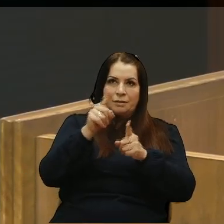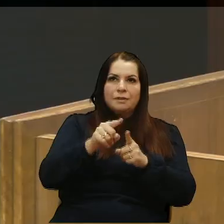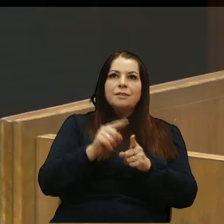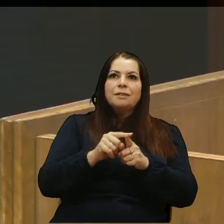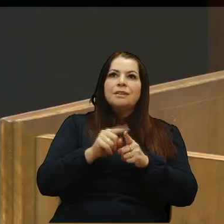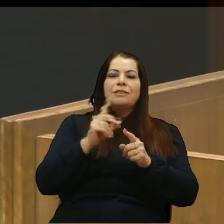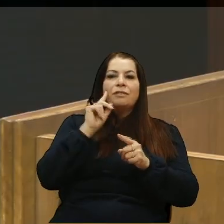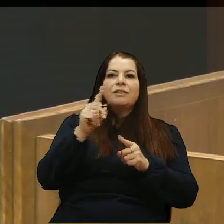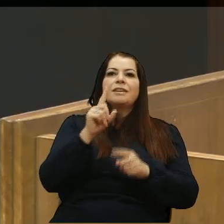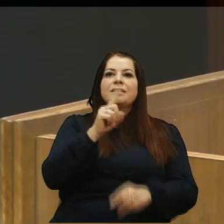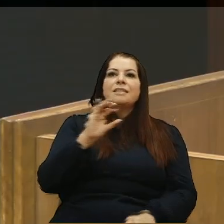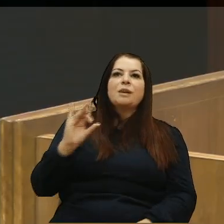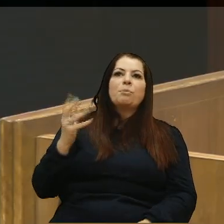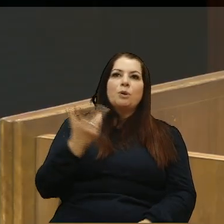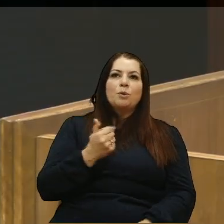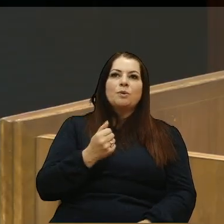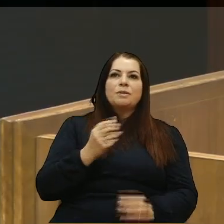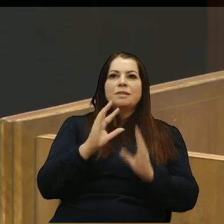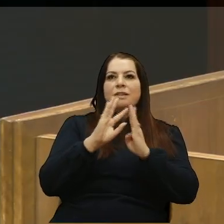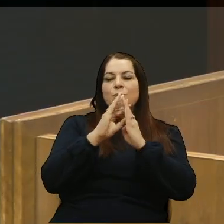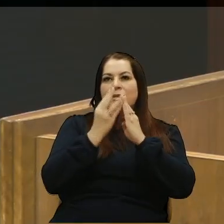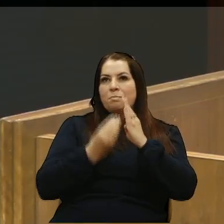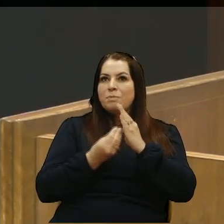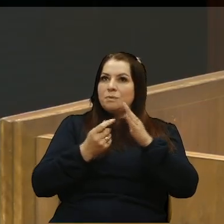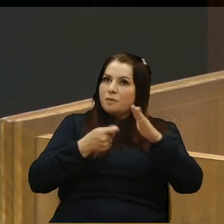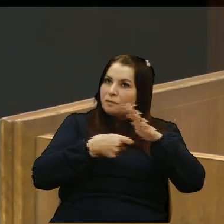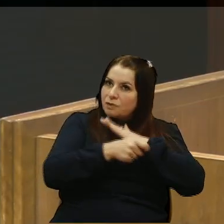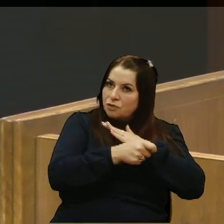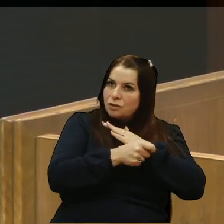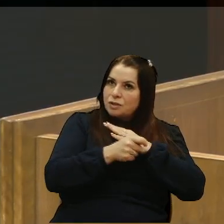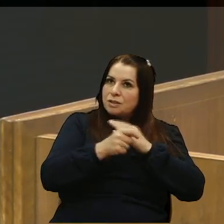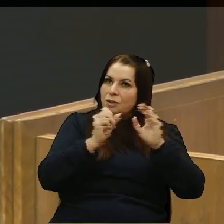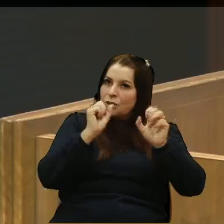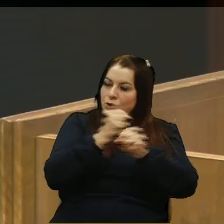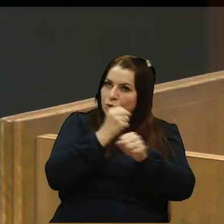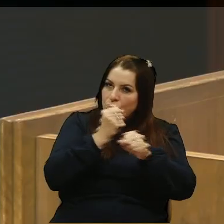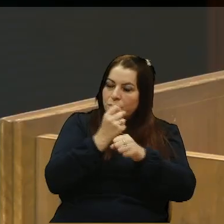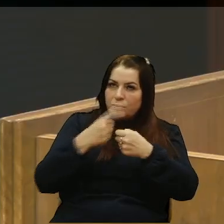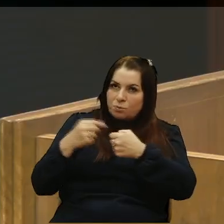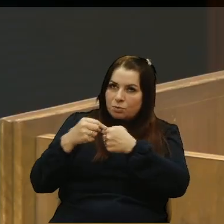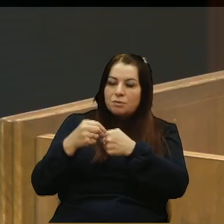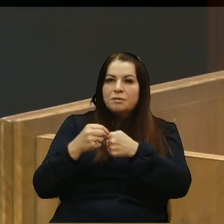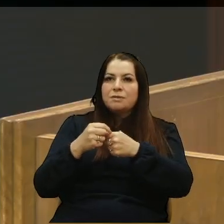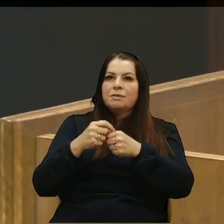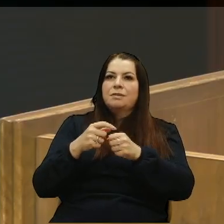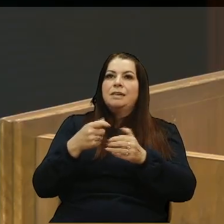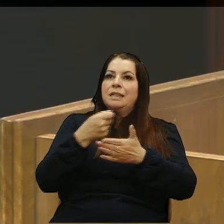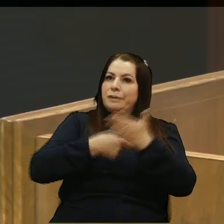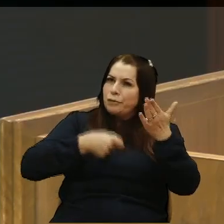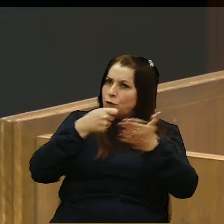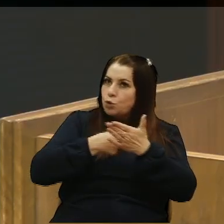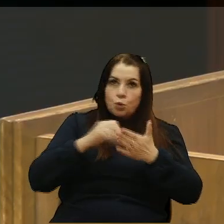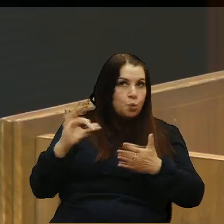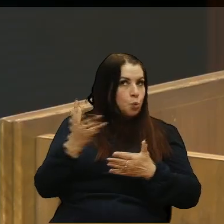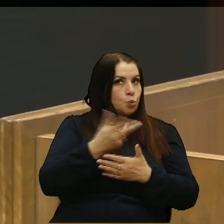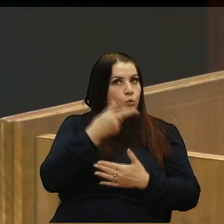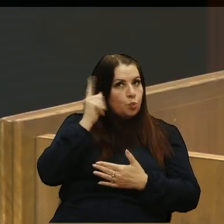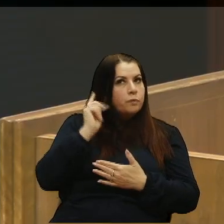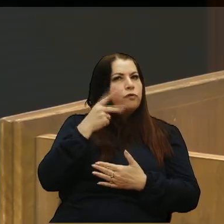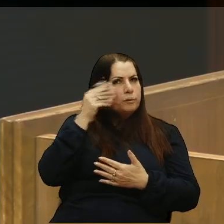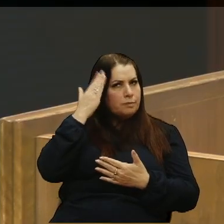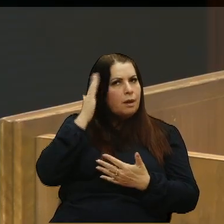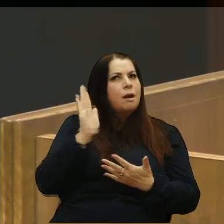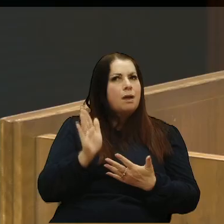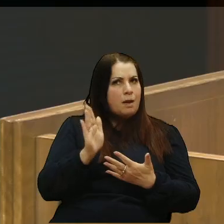os 100 milhões que o SAMAI vai investir nas obras no município. Reivindicações que todo mundo aqui que falou ontem